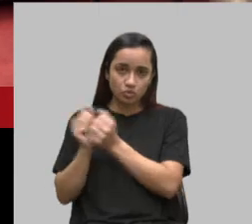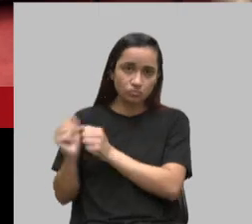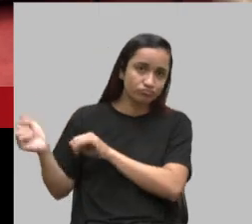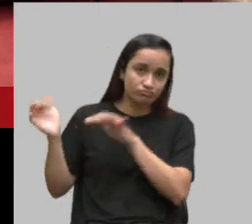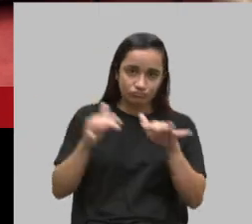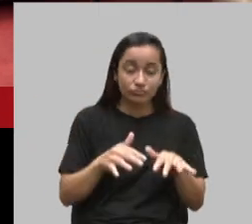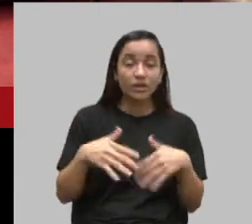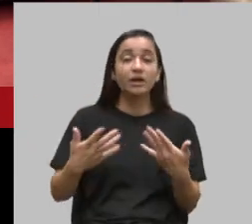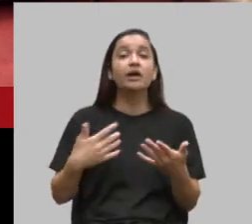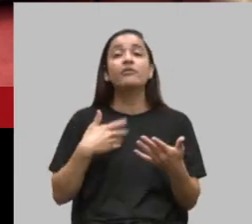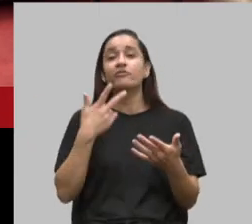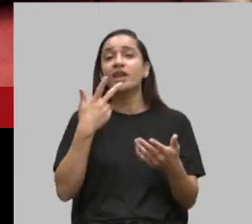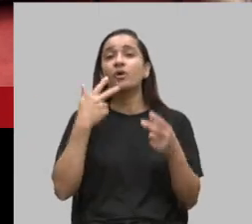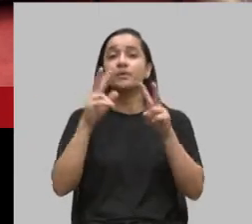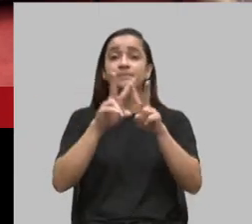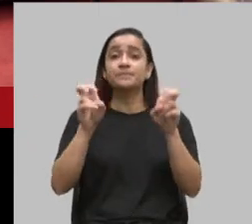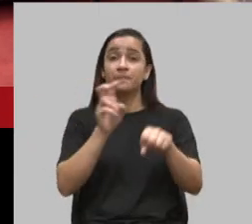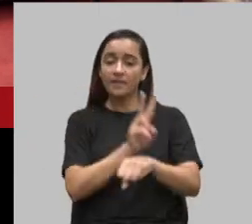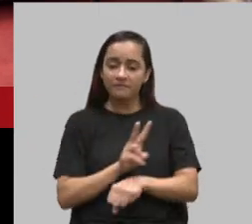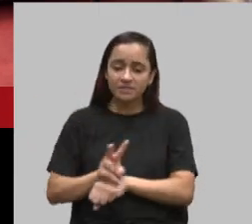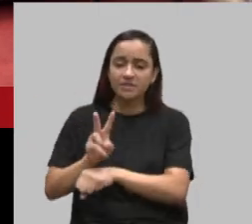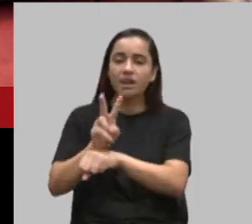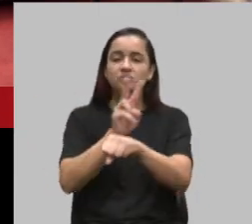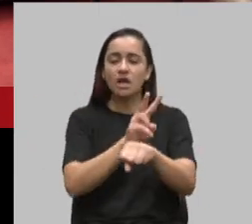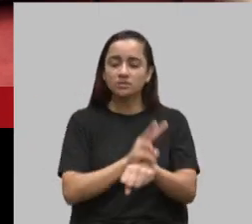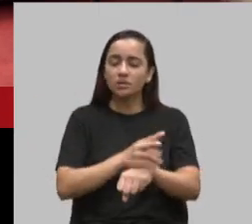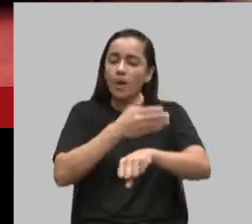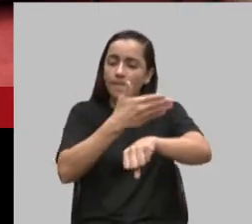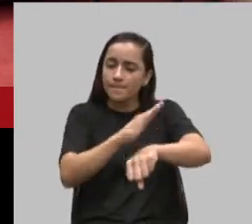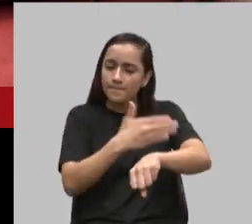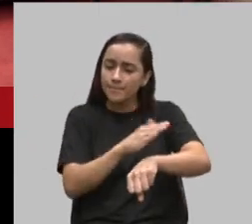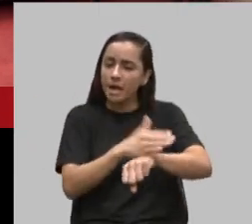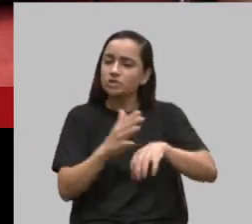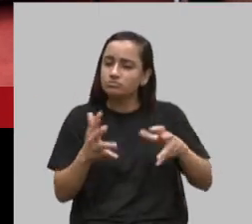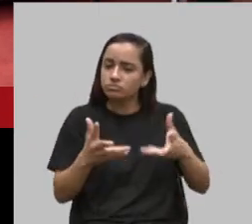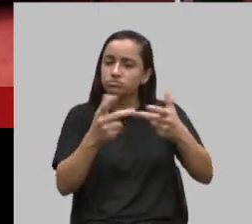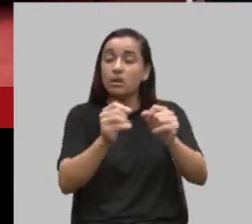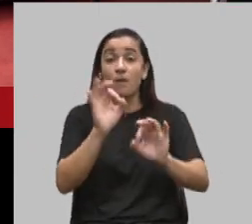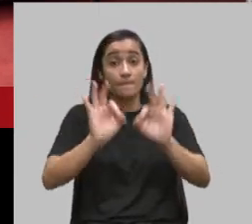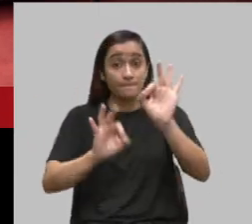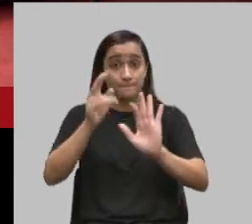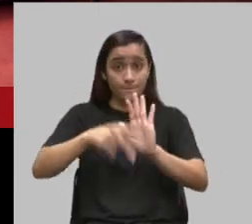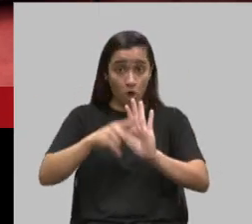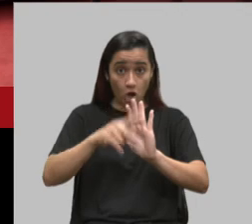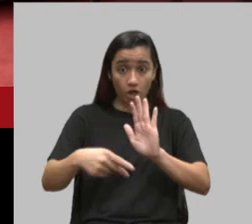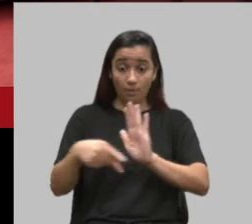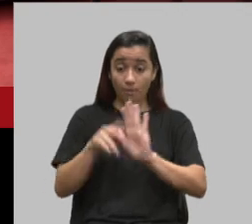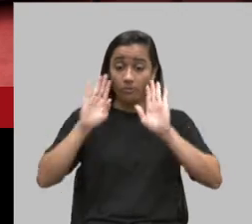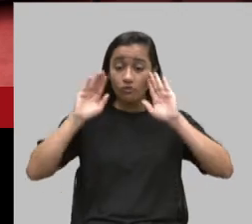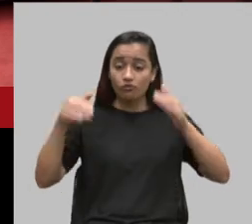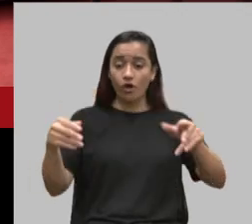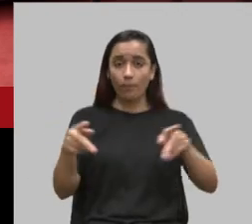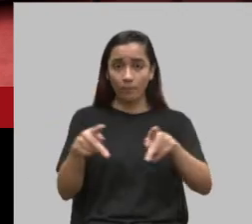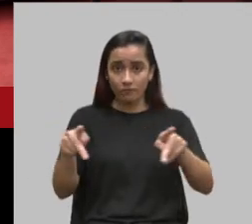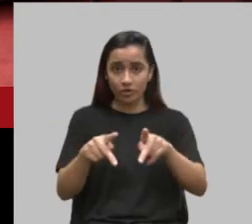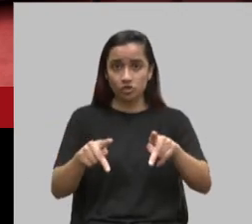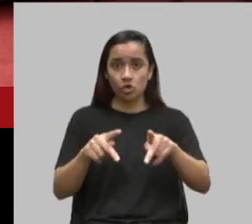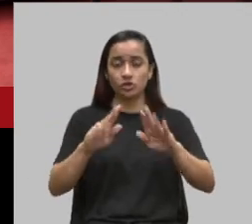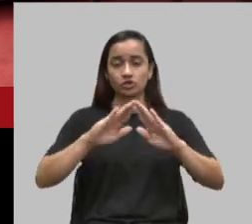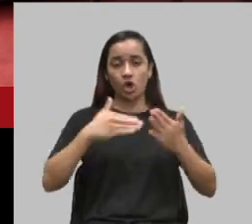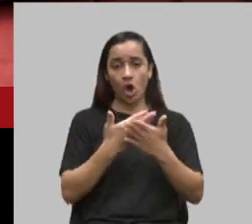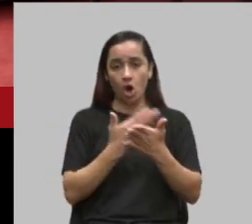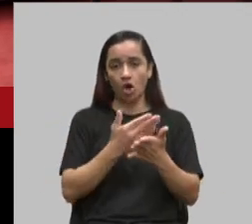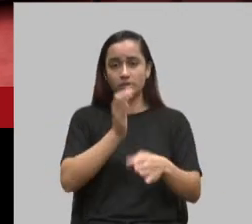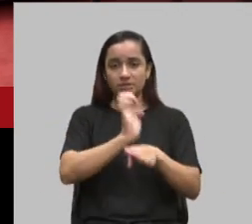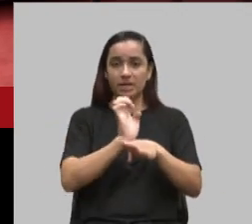que a fiscalização e aplicação efetiva de programa voltado aos professores da rede pública do Estado de Minas Gerais